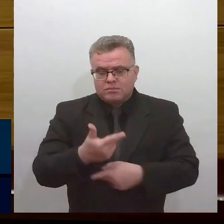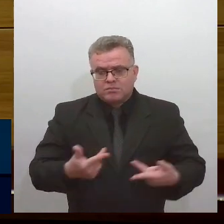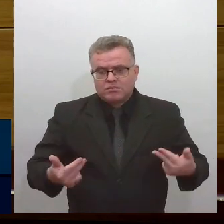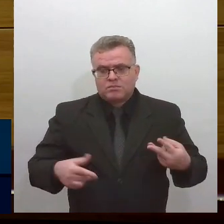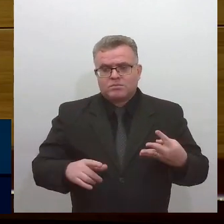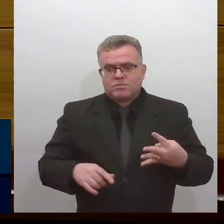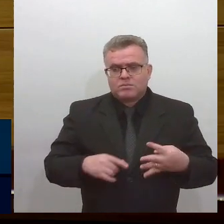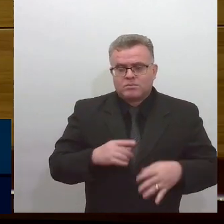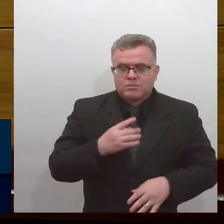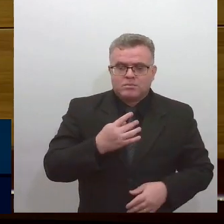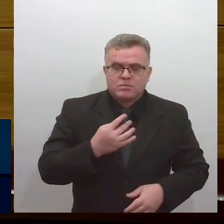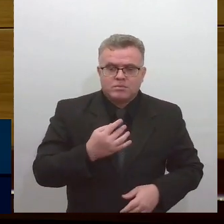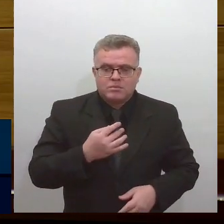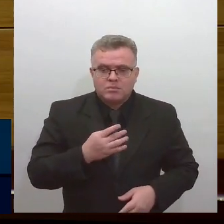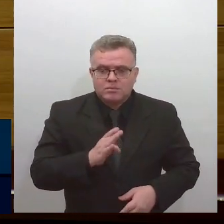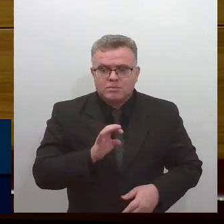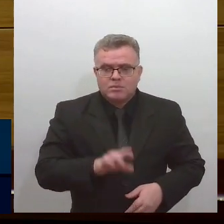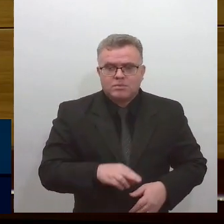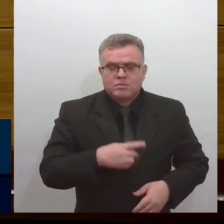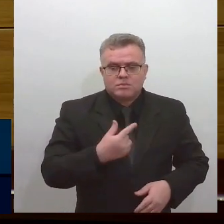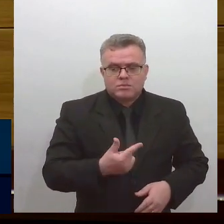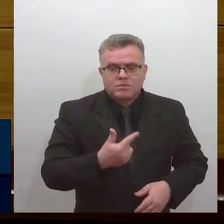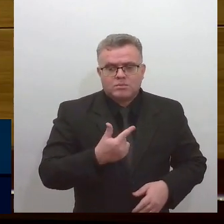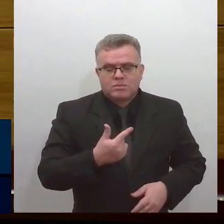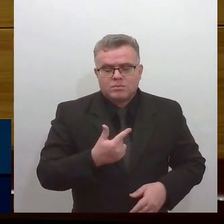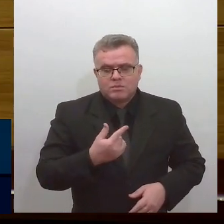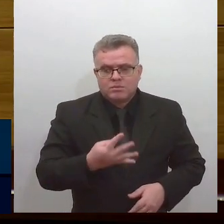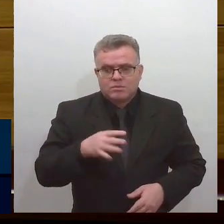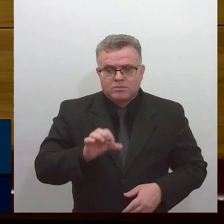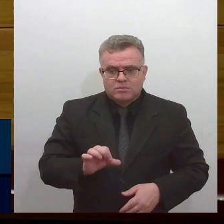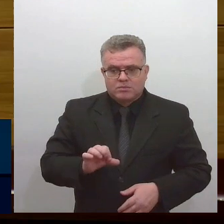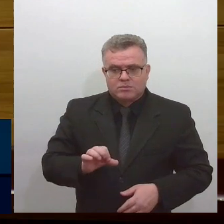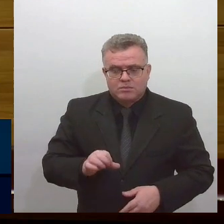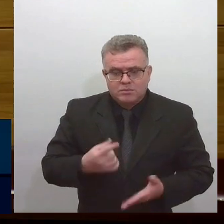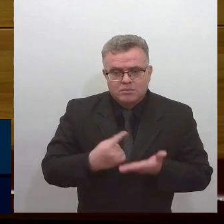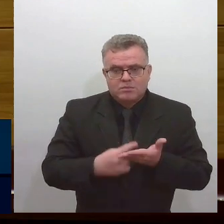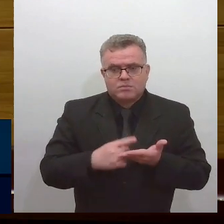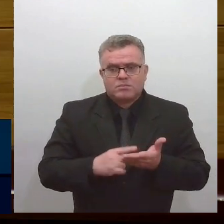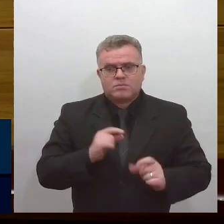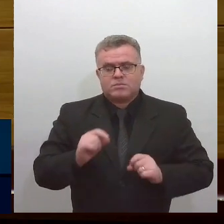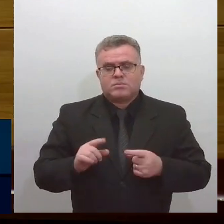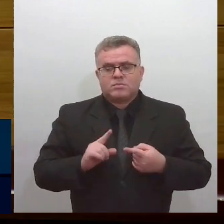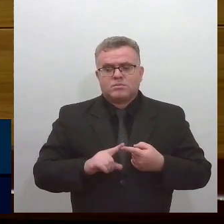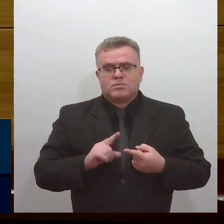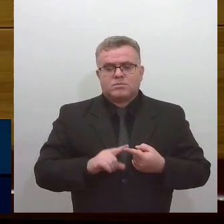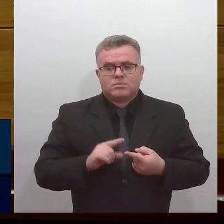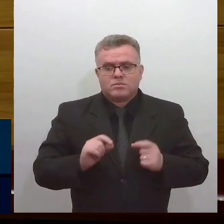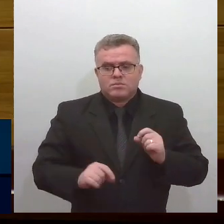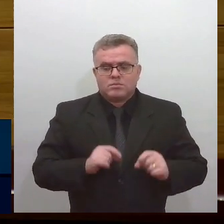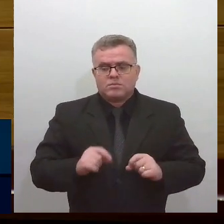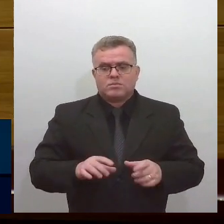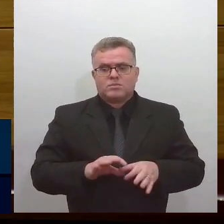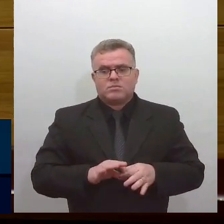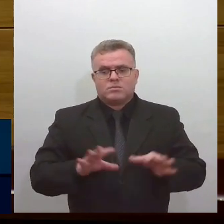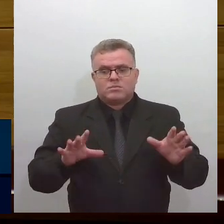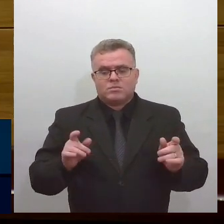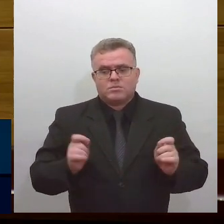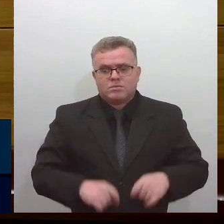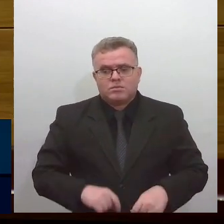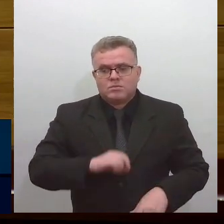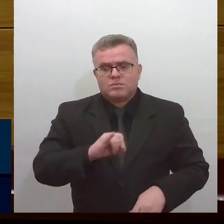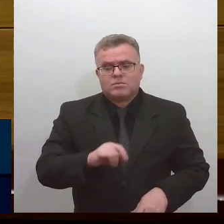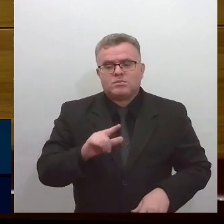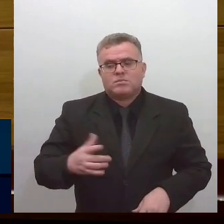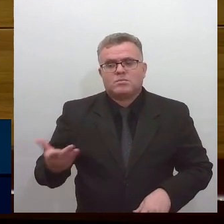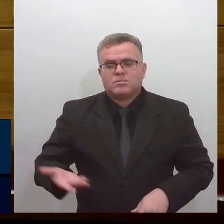349 nós temos alguns planos para ela qual é o primeiro plano absorveu ela em Julho imediatamente